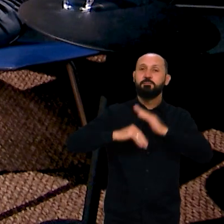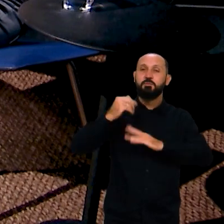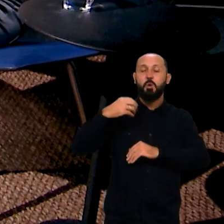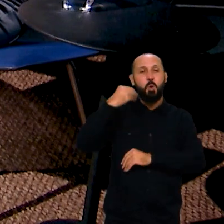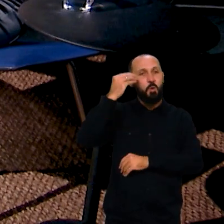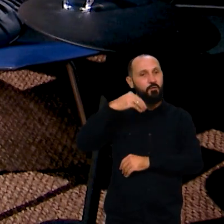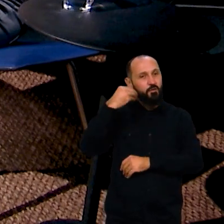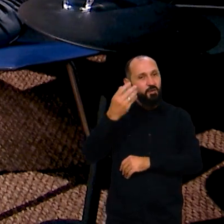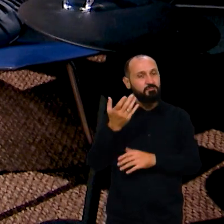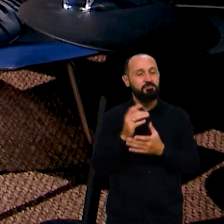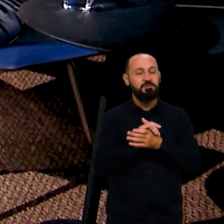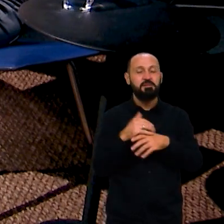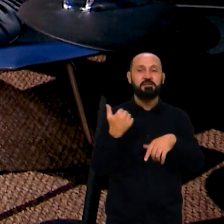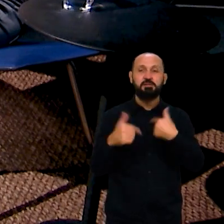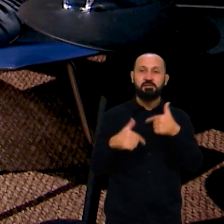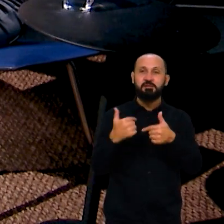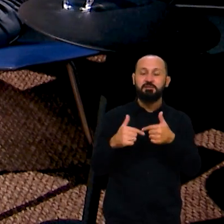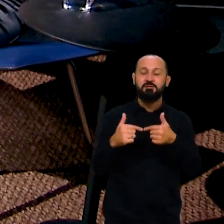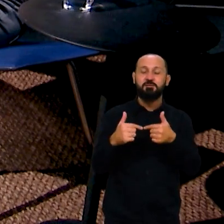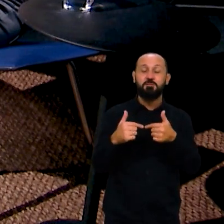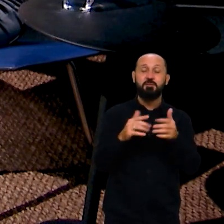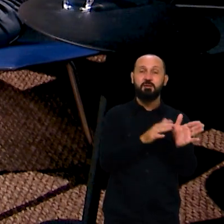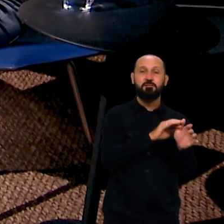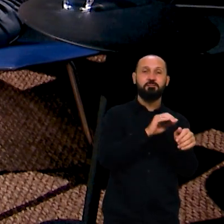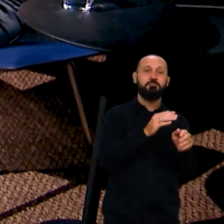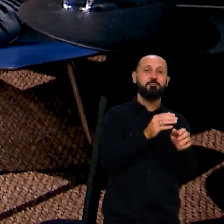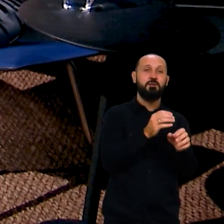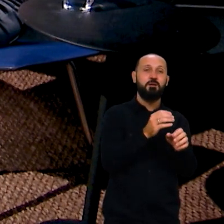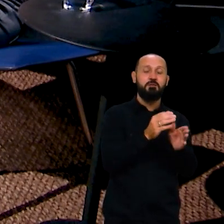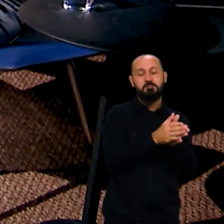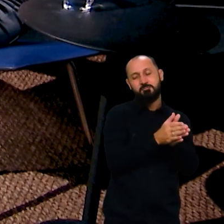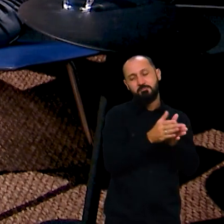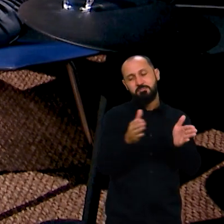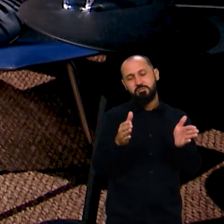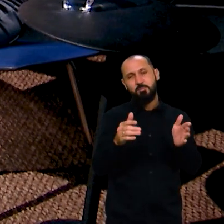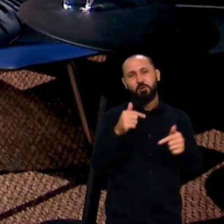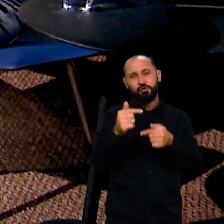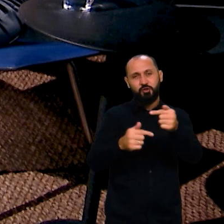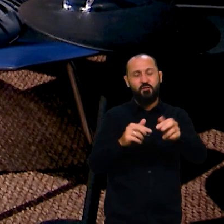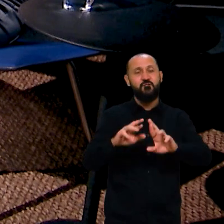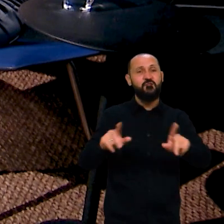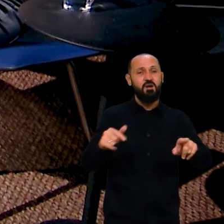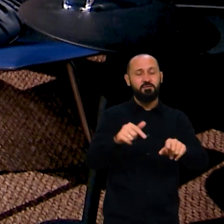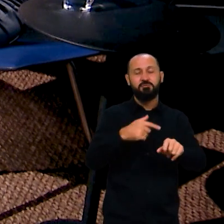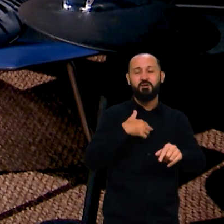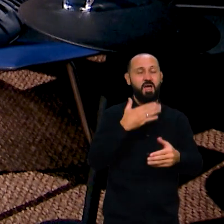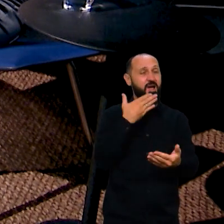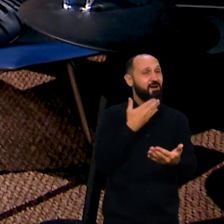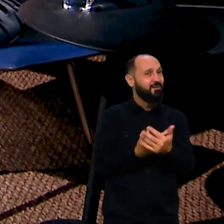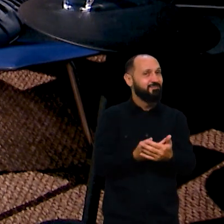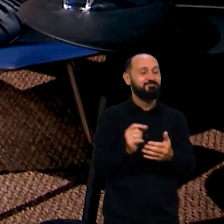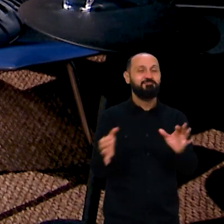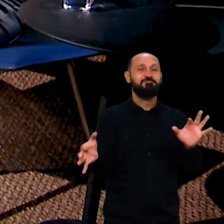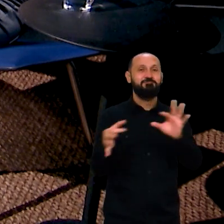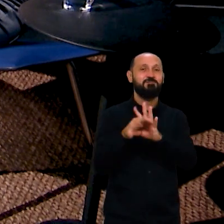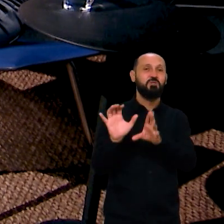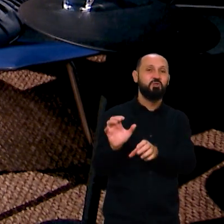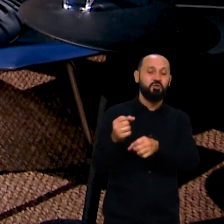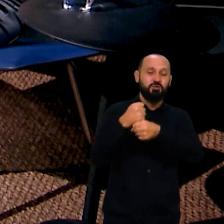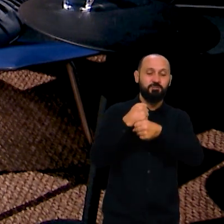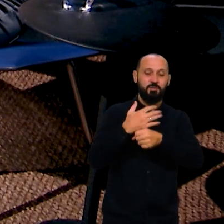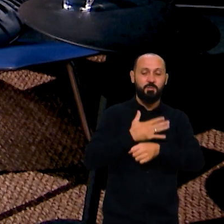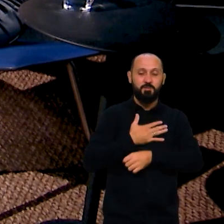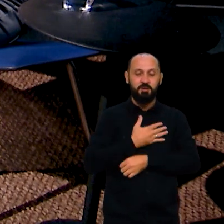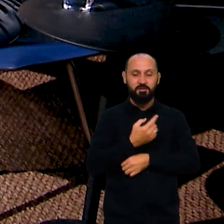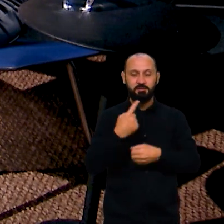tinha, minhas vivências, e trabalhando uma outra geração. Isso em 2013 foi fantástico. É uma reconexão com a